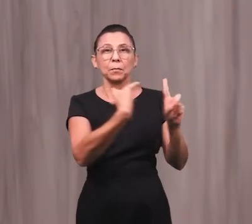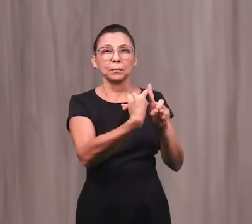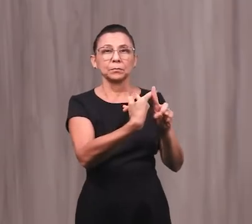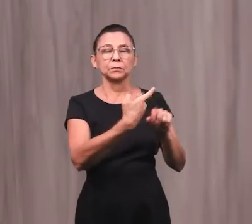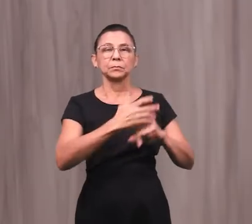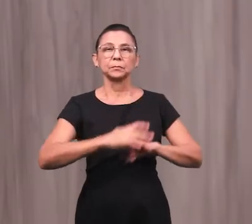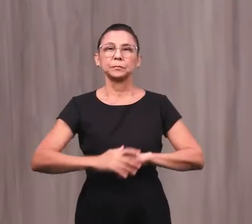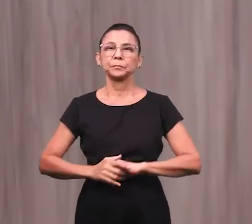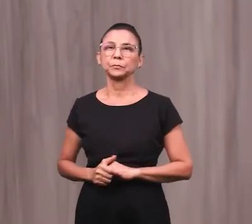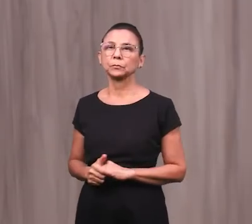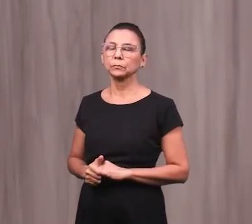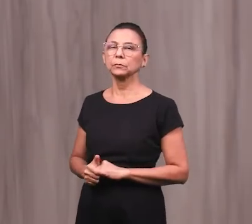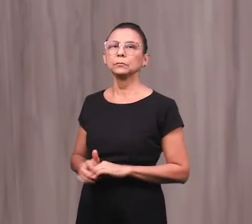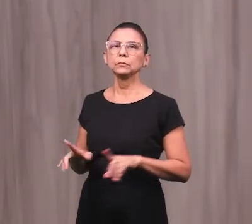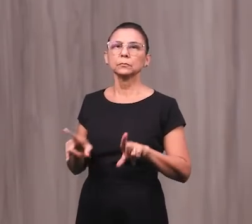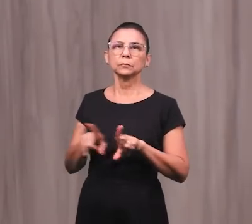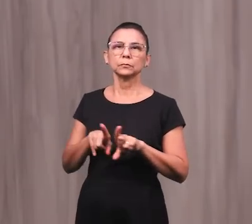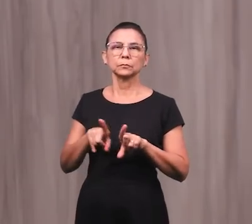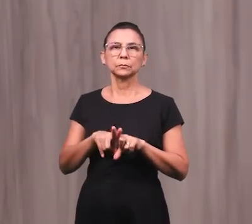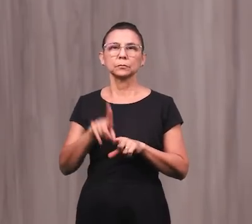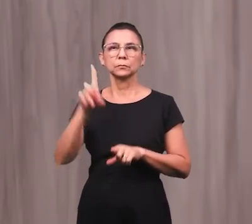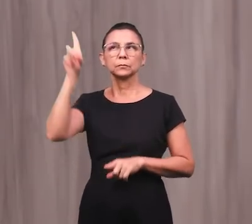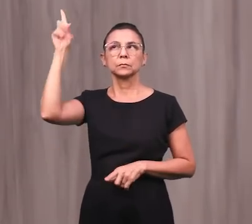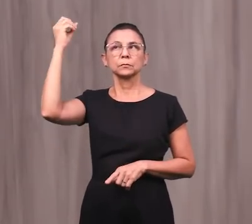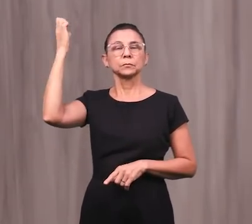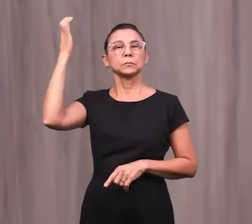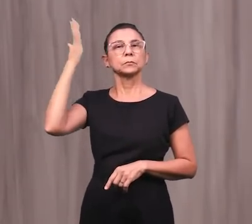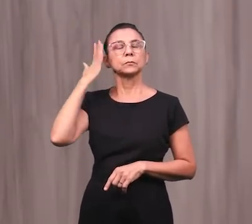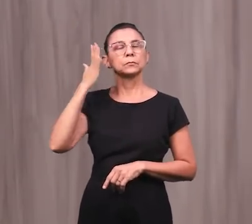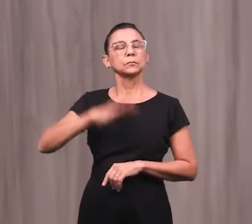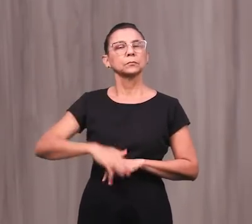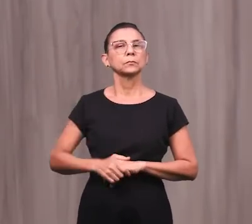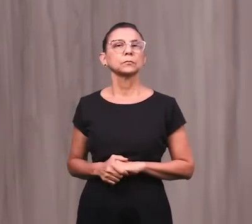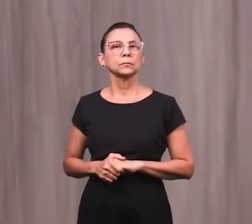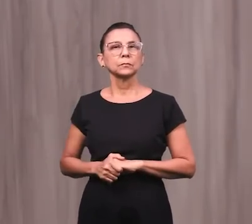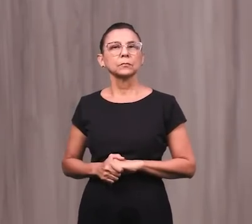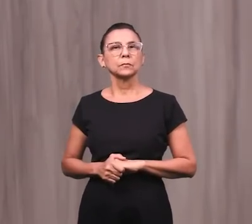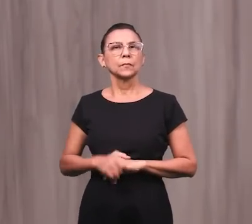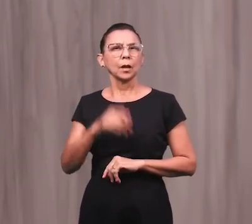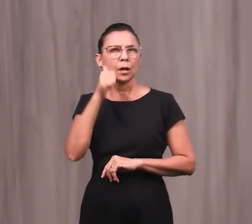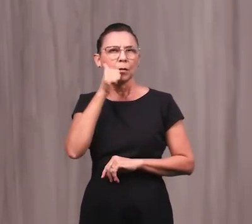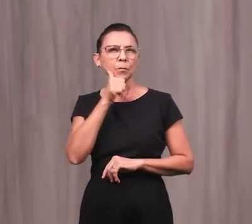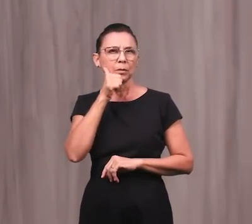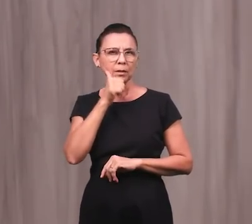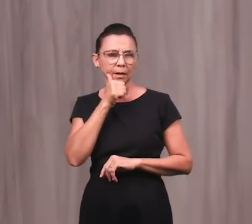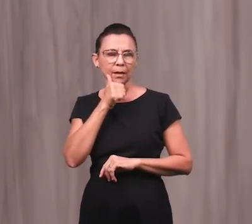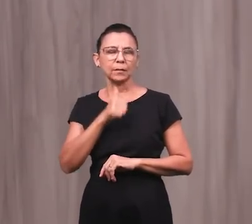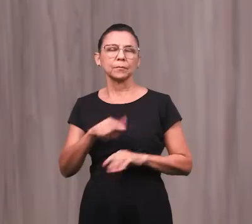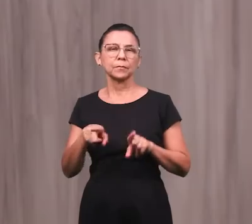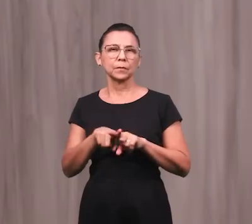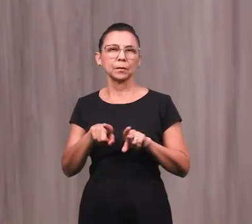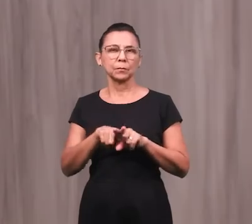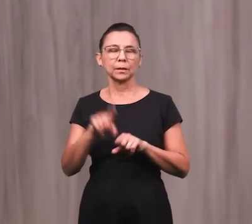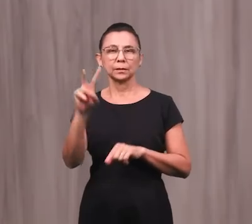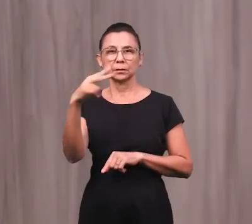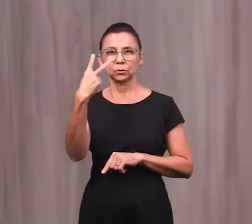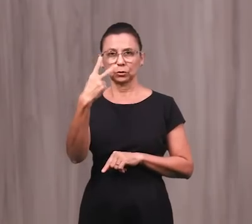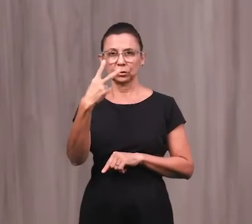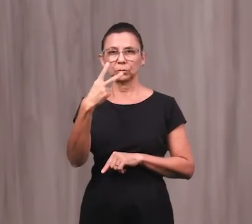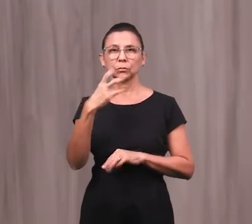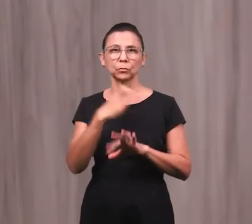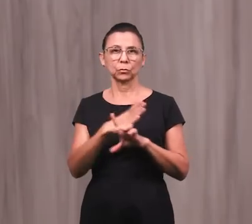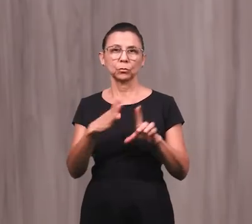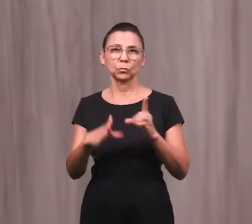fortalecida. Também o Senhor Deus revelou uma outra senhora que está assistindo esse culto